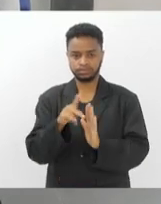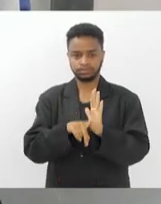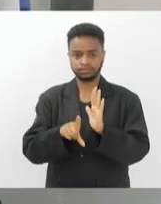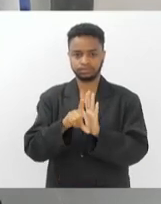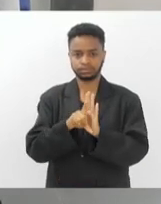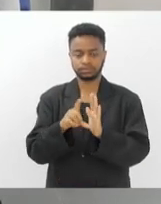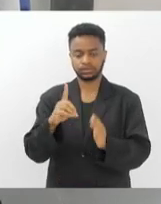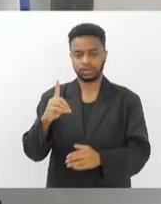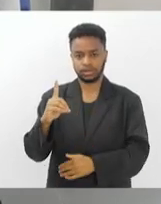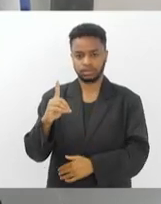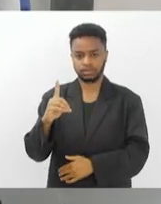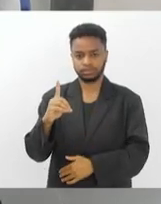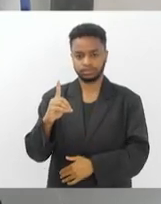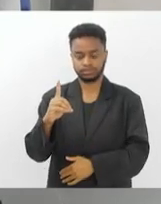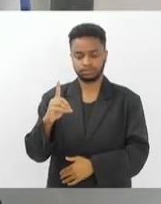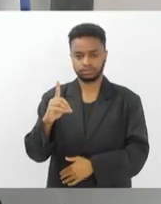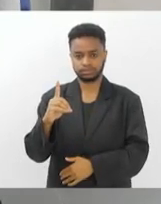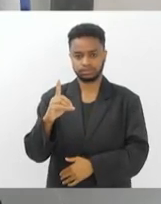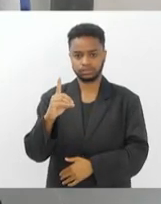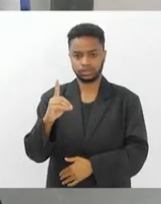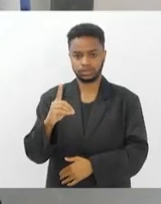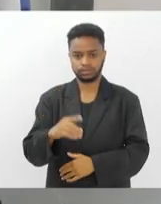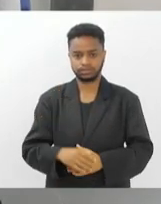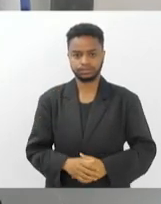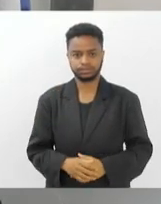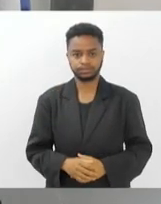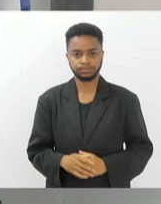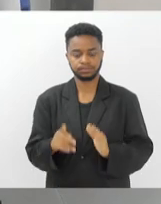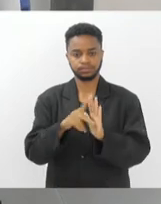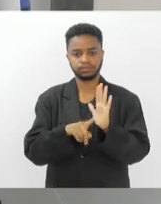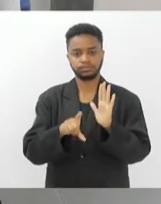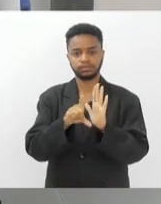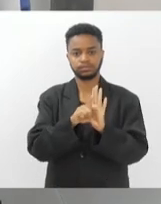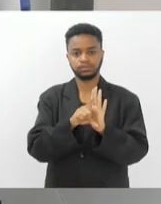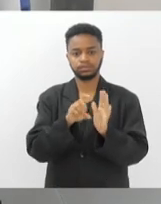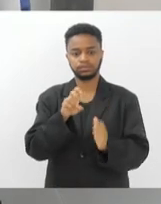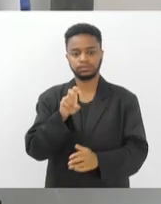item D da pauta, D de dado. Projeto de lei